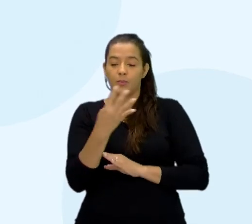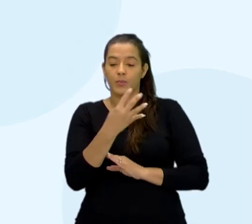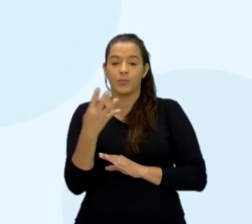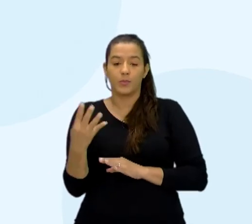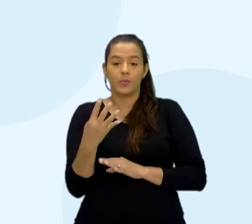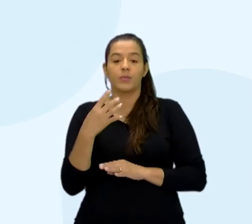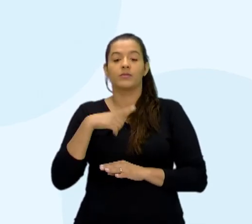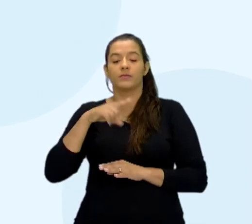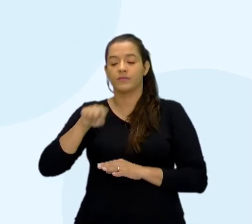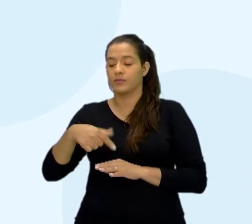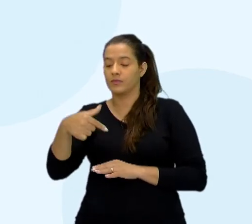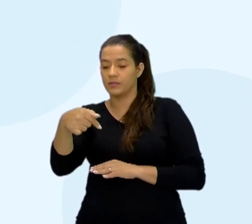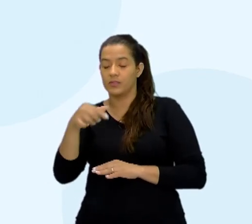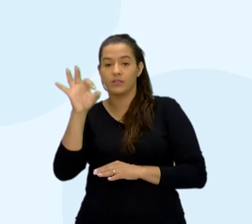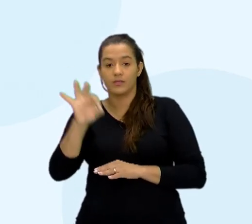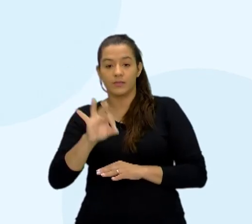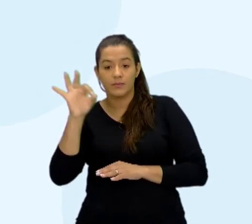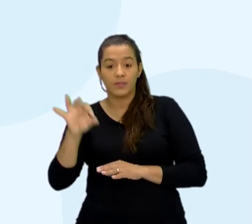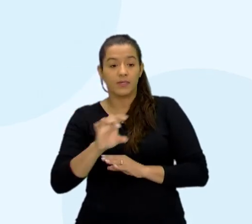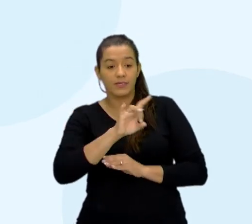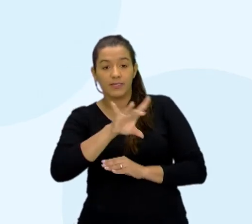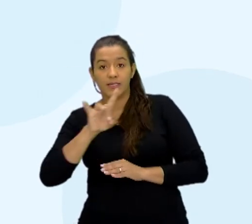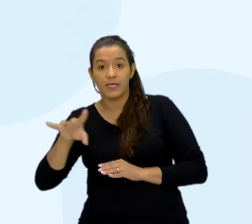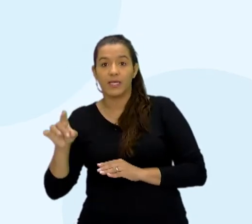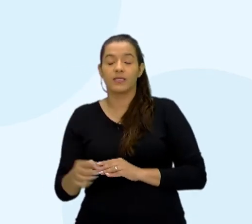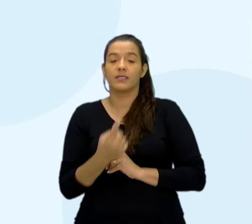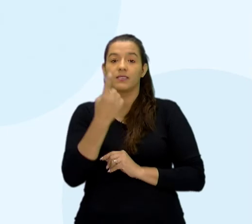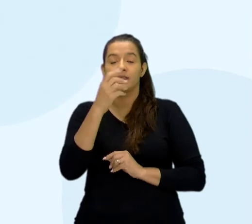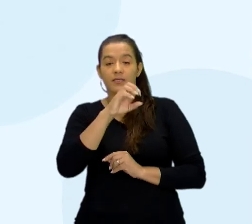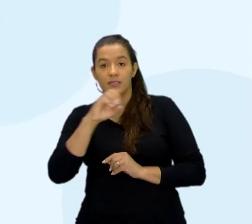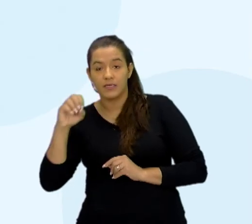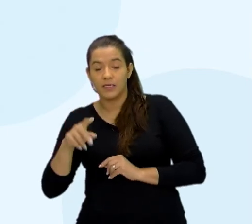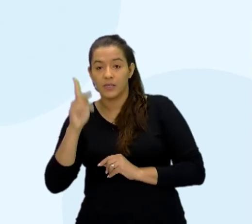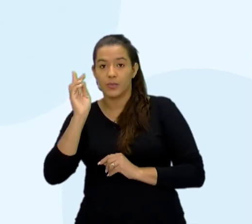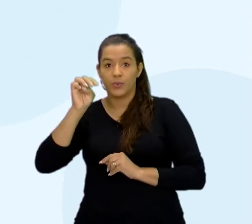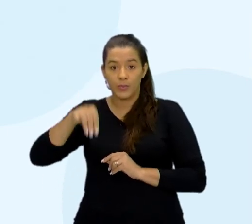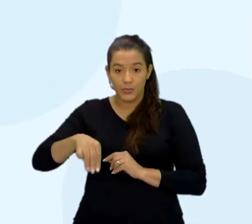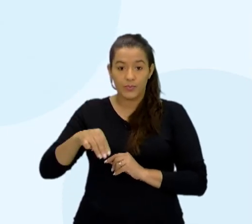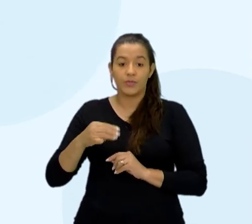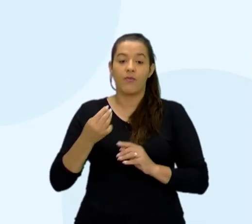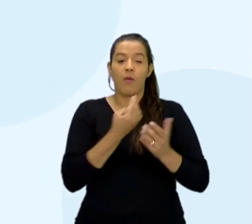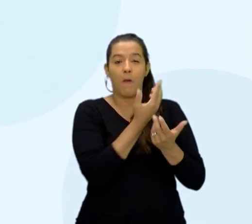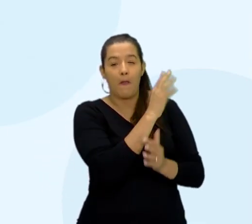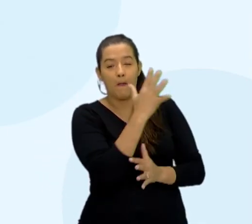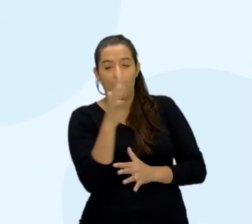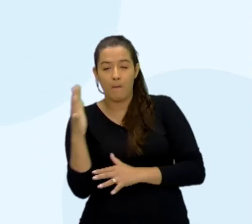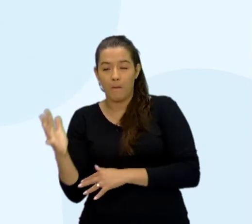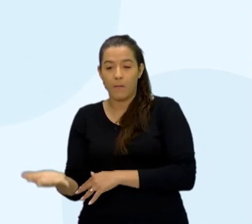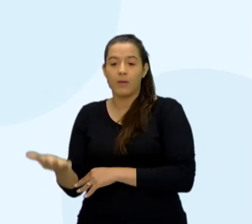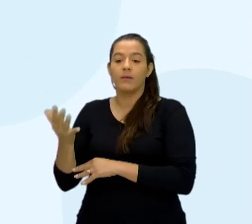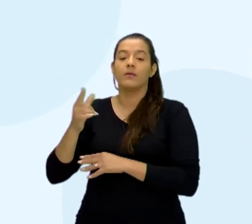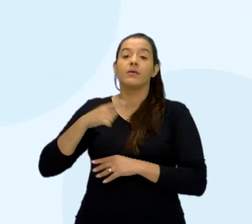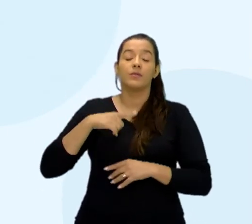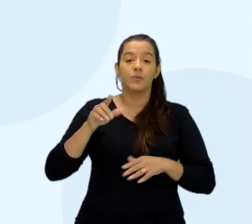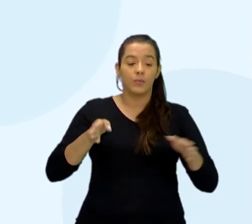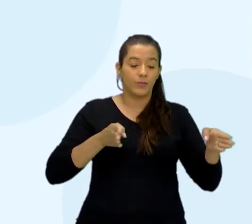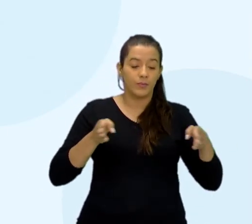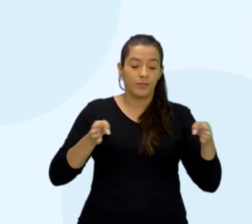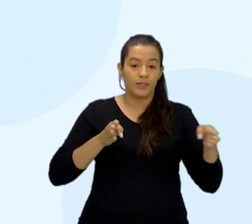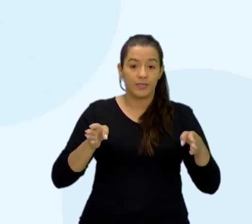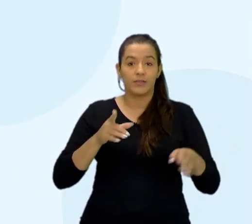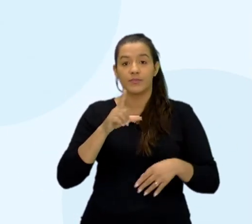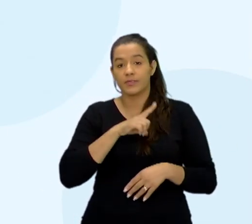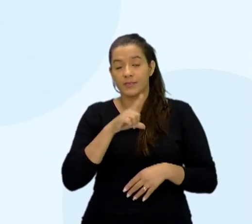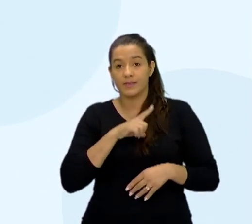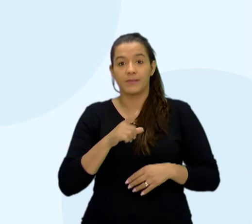44,7 km quadrados de cada 100 km quadrados foram devastados no período em